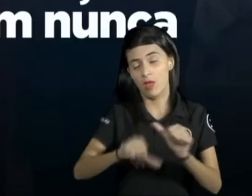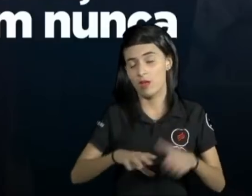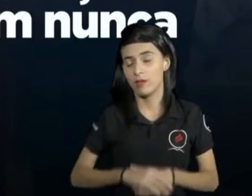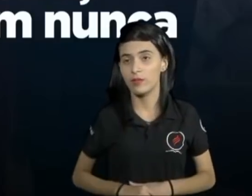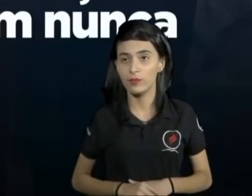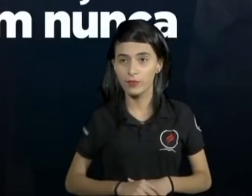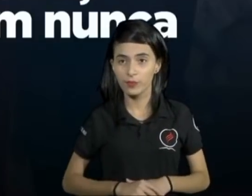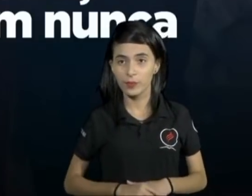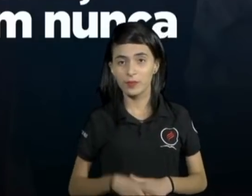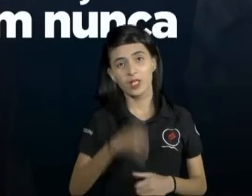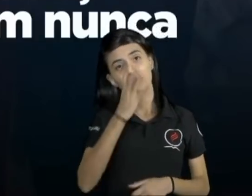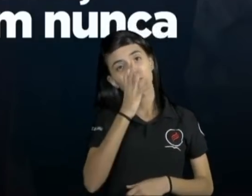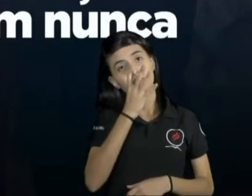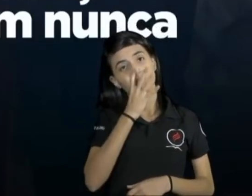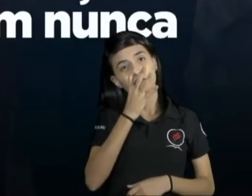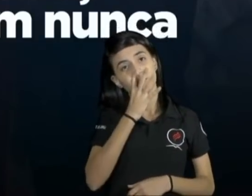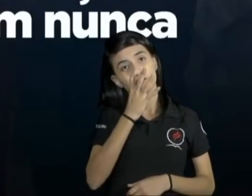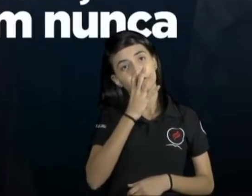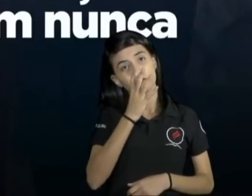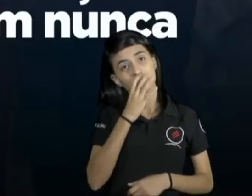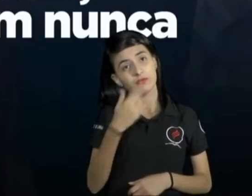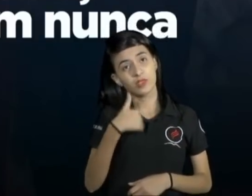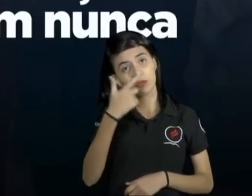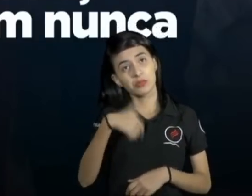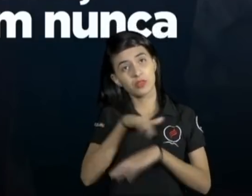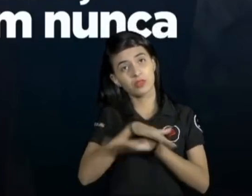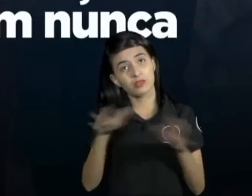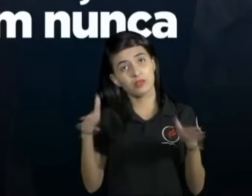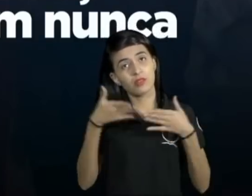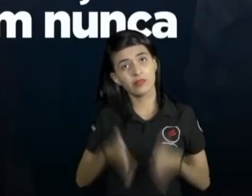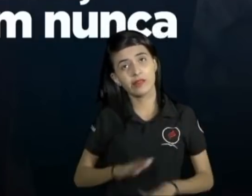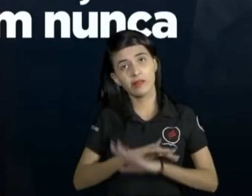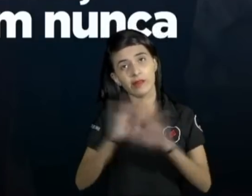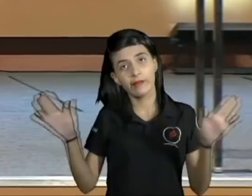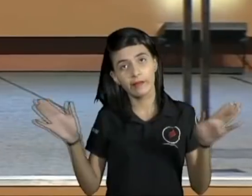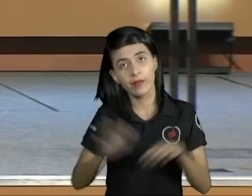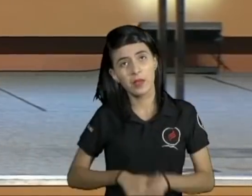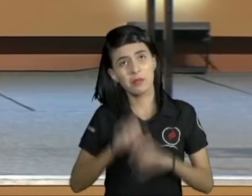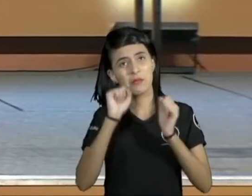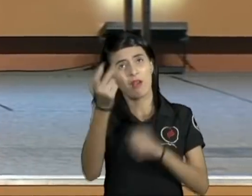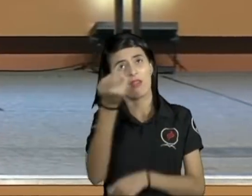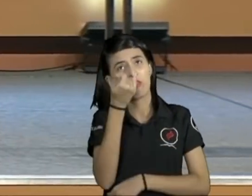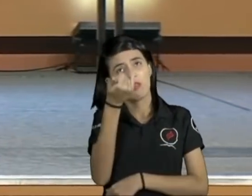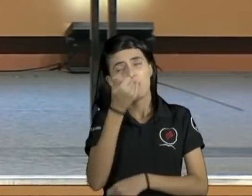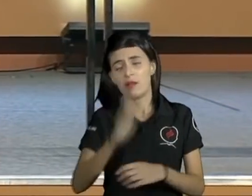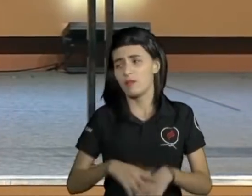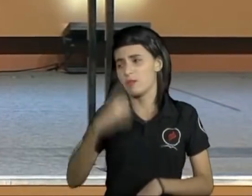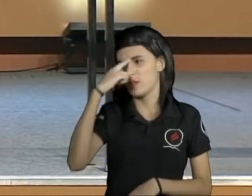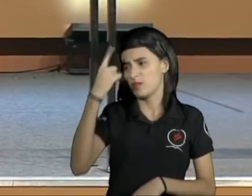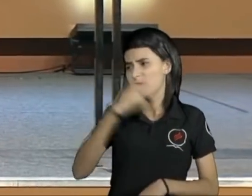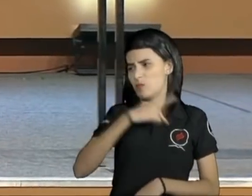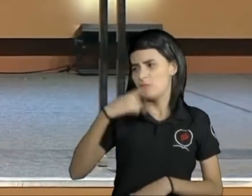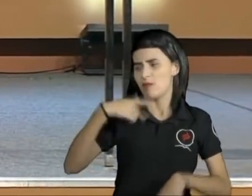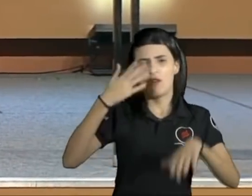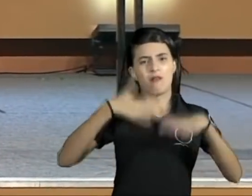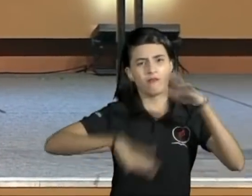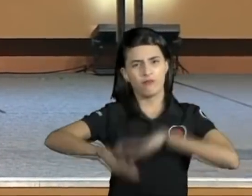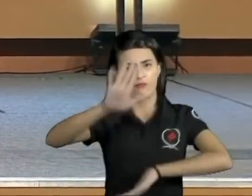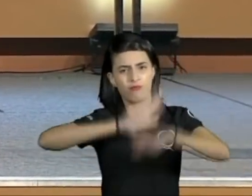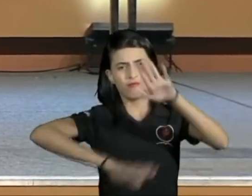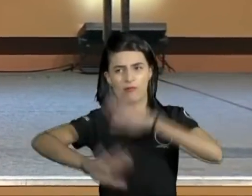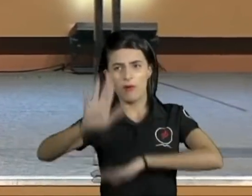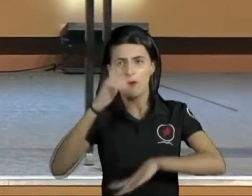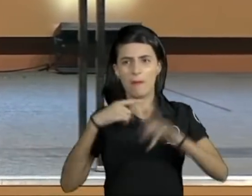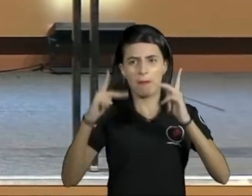Oi tá ouvindo aqui eu sou assim vou continuar assim acabou pode falar o que você quiser aí o chá você quiser pegar a mensagem hoje de Fogo de